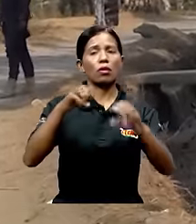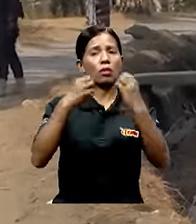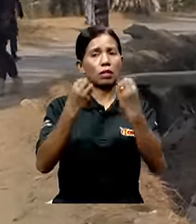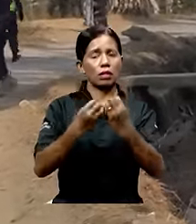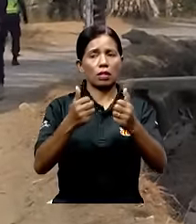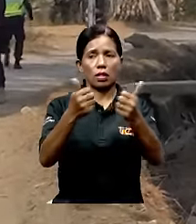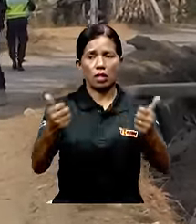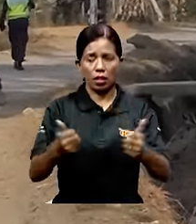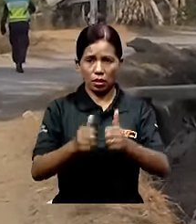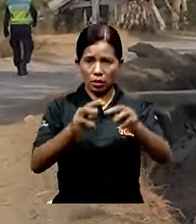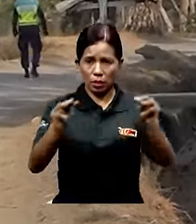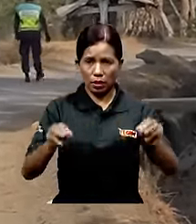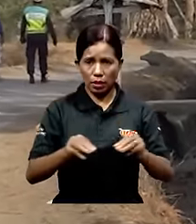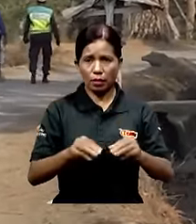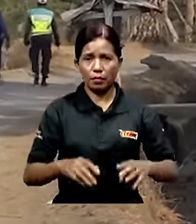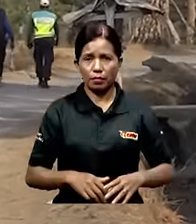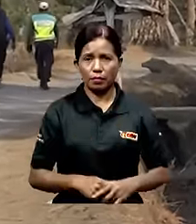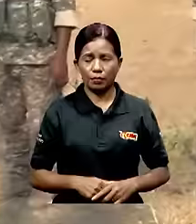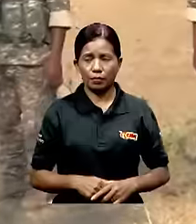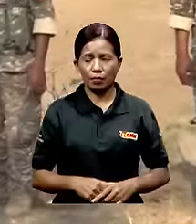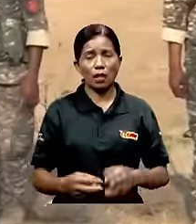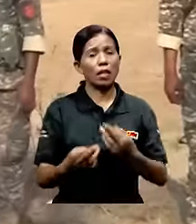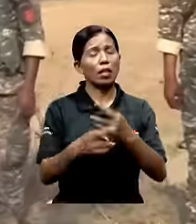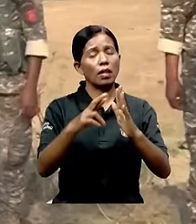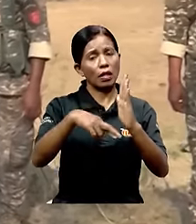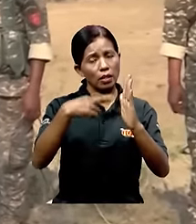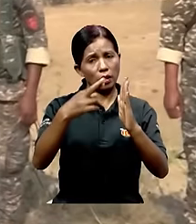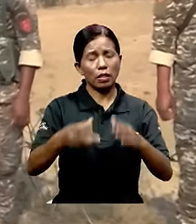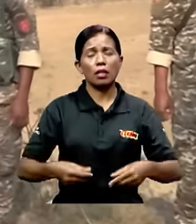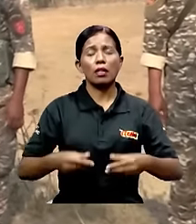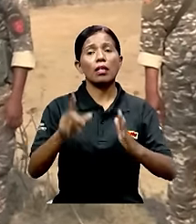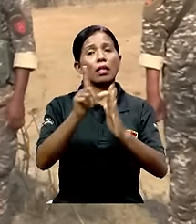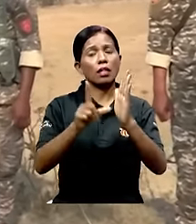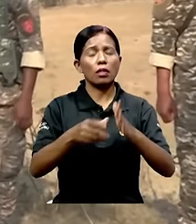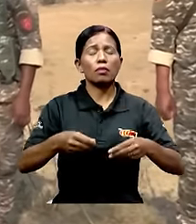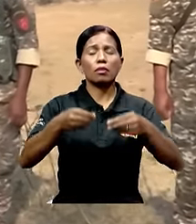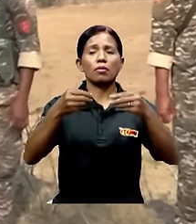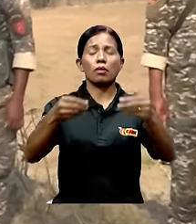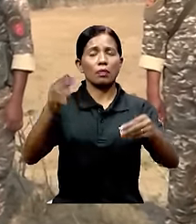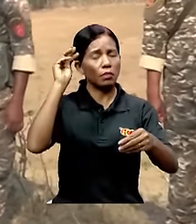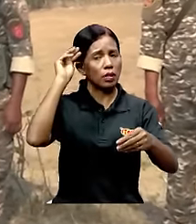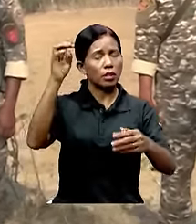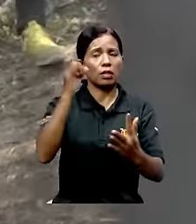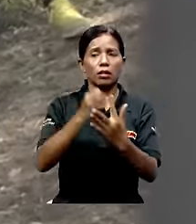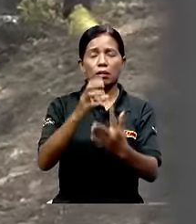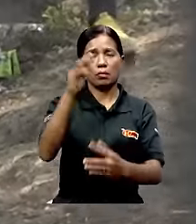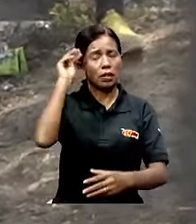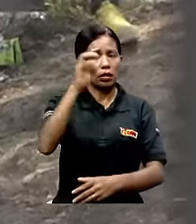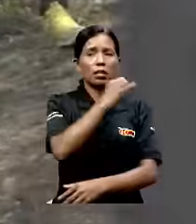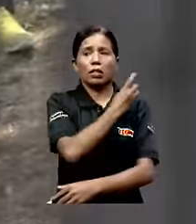que pratica artes marciais. Resolução NEMOS foi ordem para o Ministro Interior no Ministro de Defesa até promover